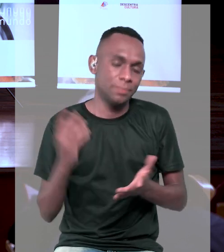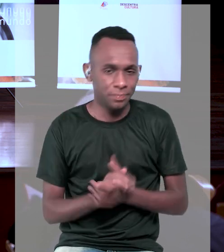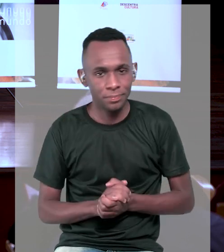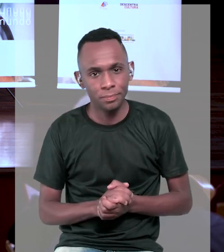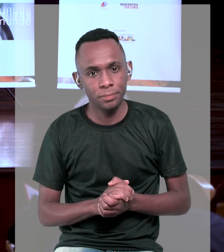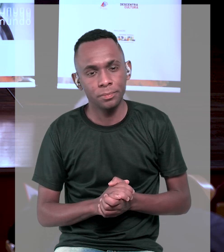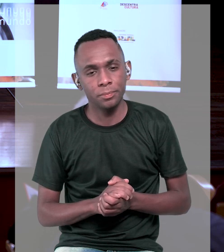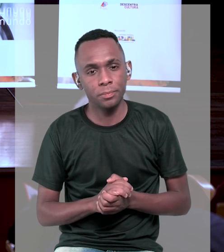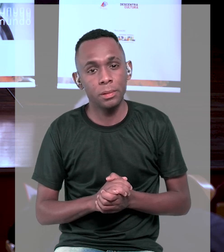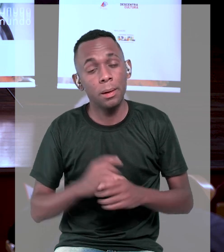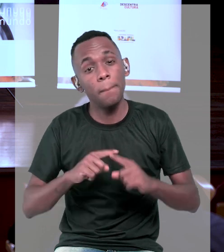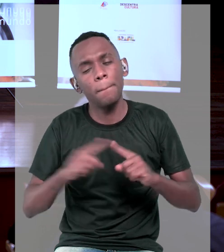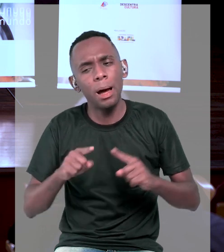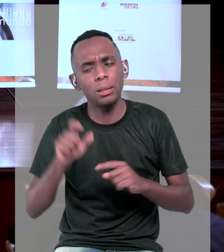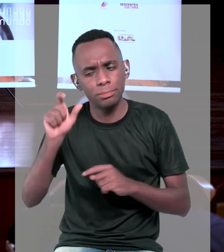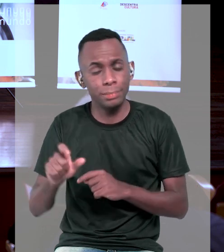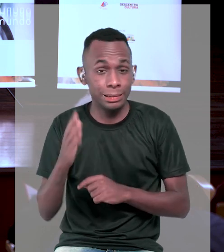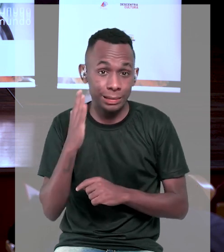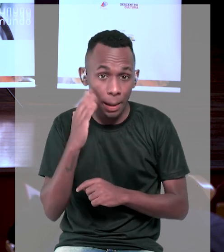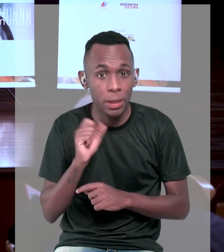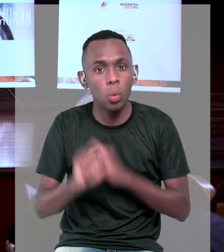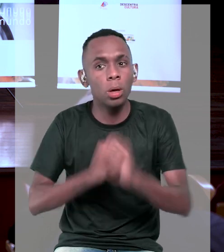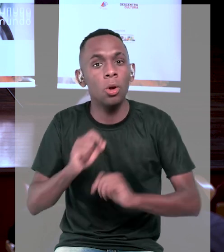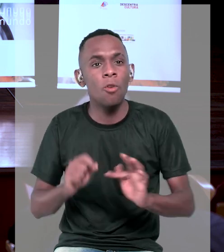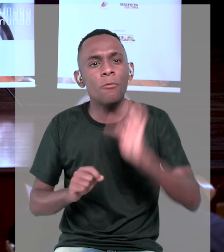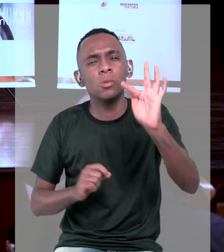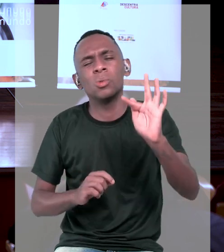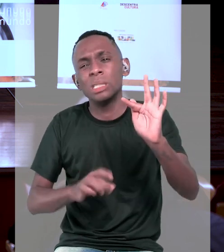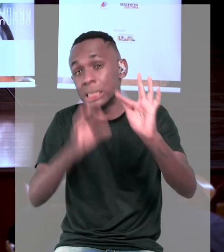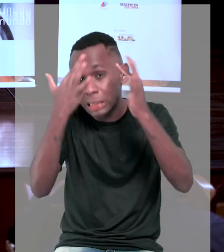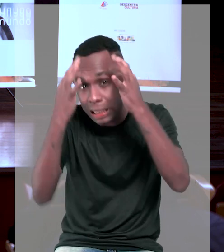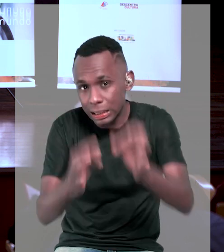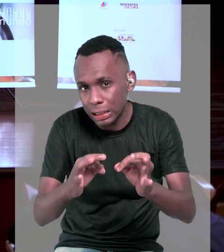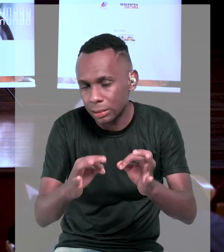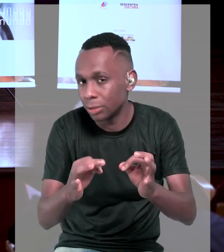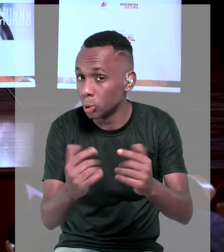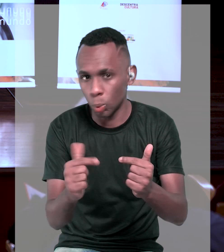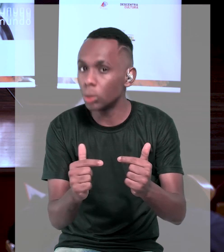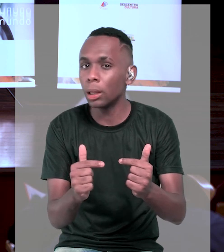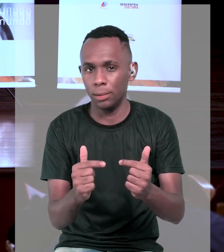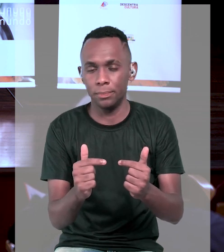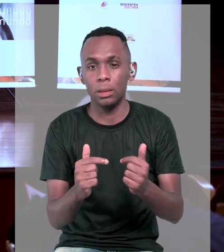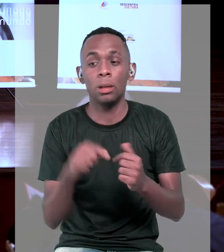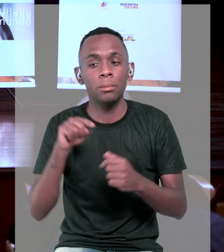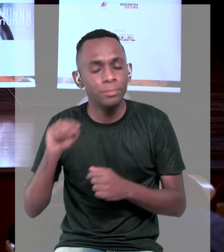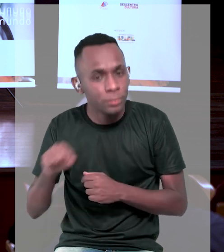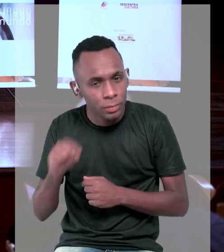no entanto, sabia muito bem que o futuro é feito de incerteza. E